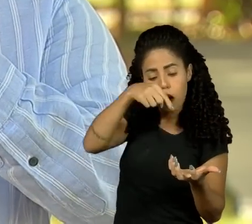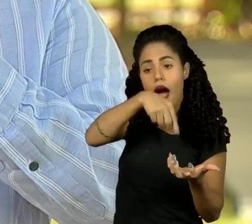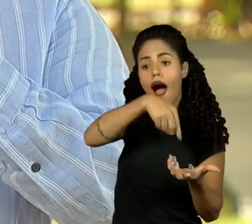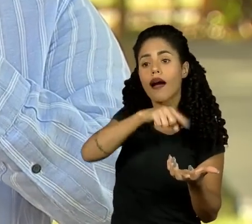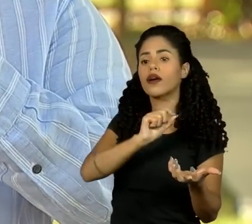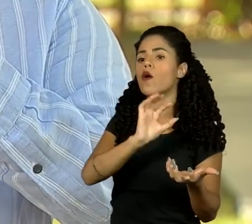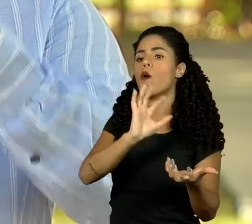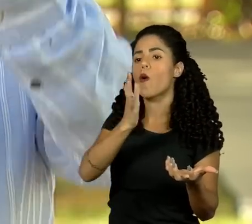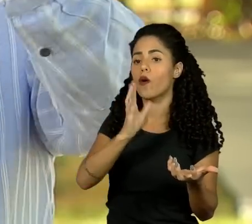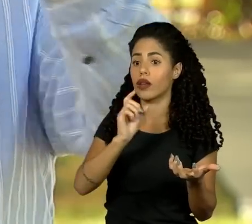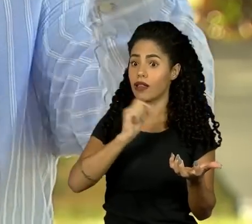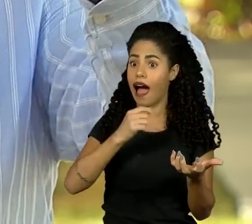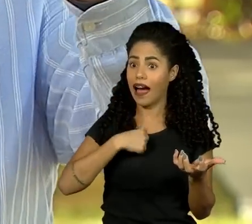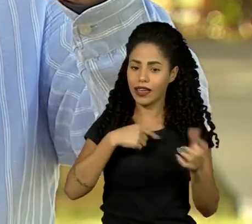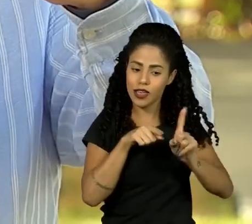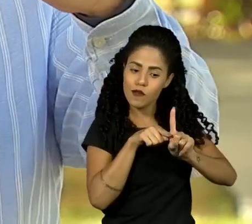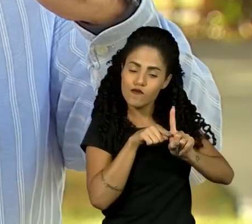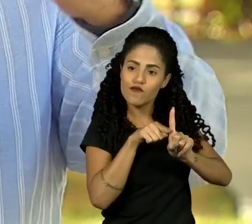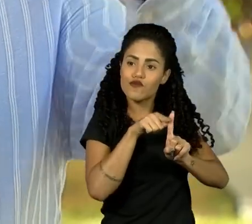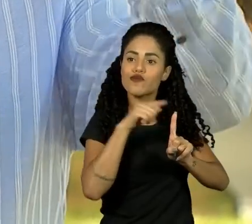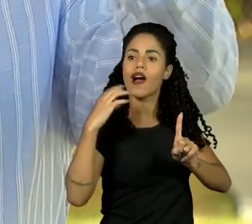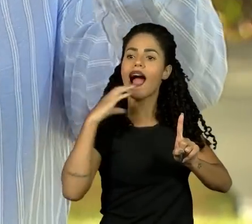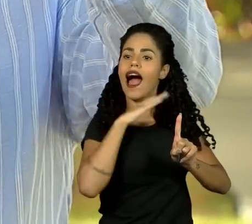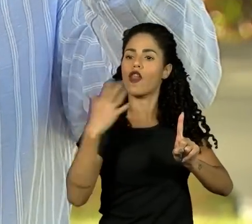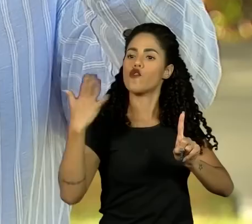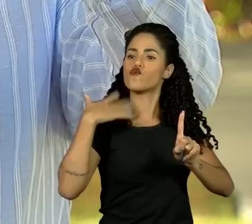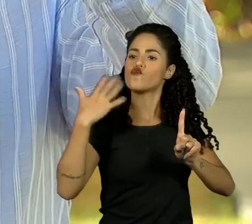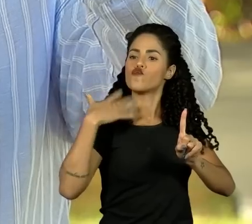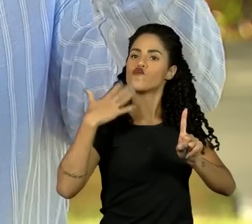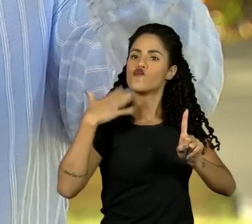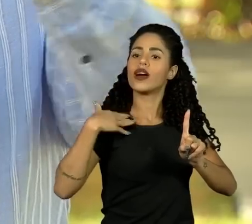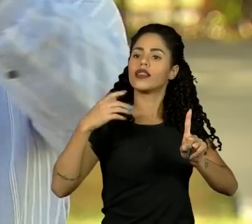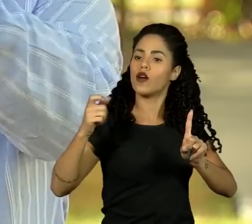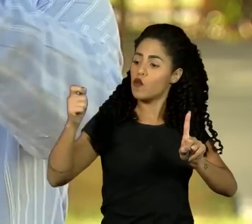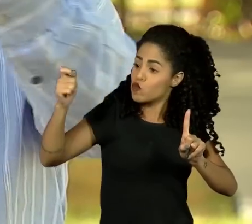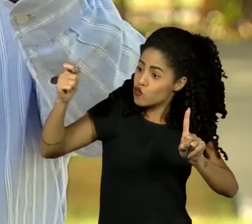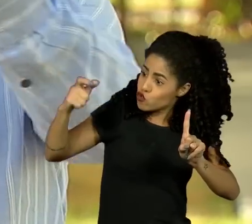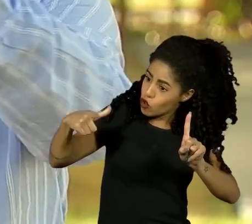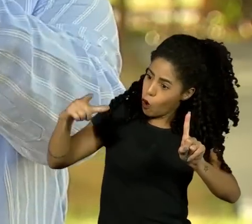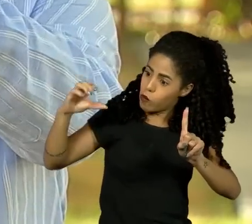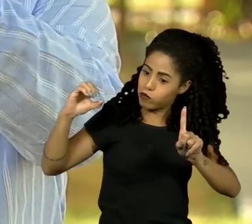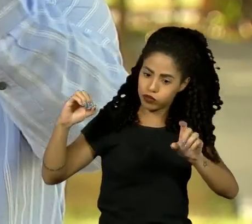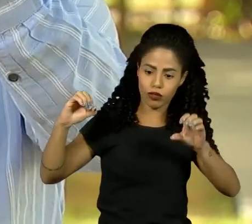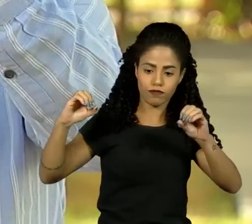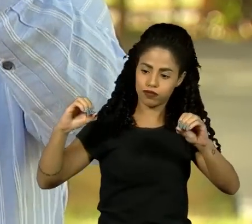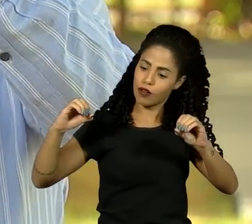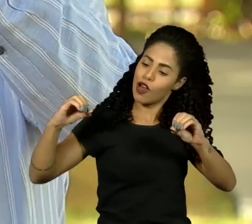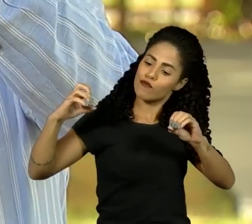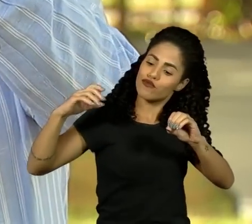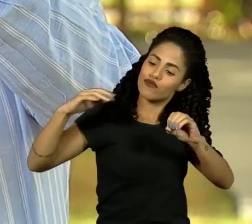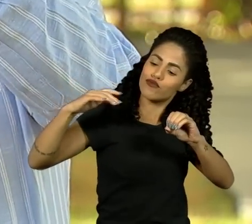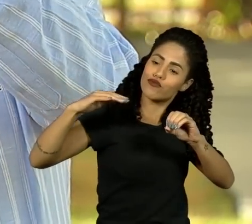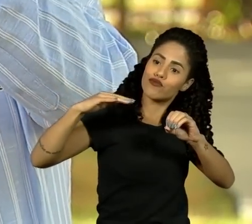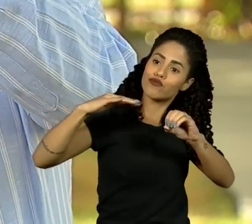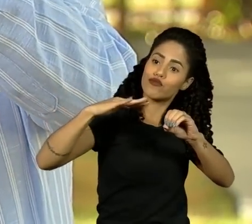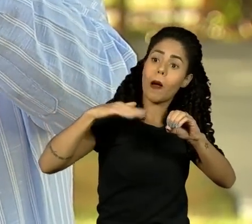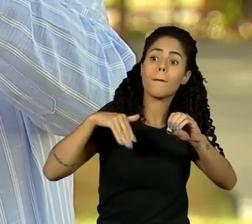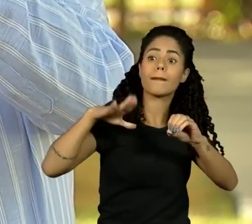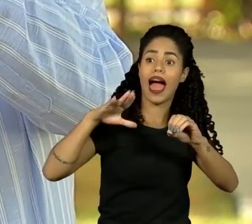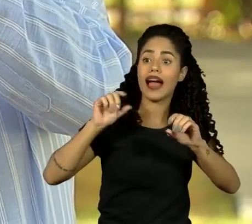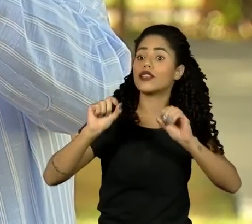E quando é o nosso verão, né, ela está inclinada assim em relação ao Sol, então ela recebe mais energia. Quando a Terra